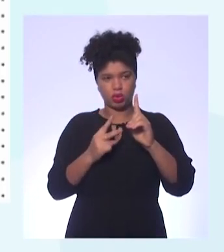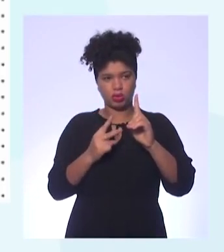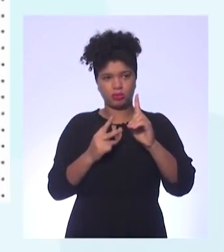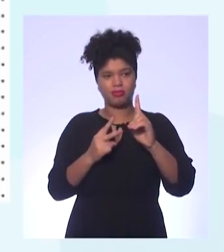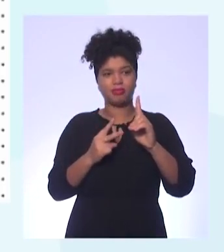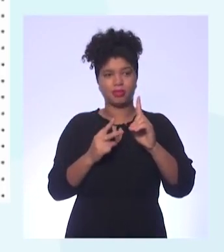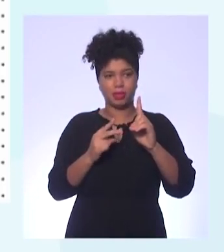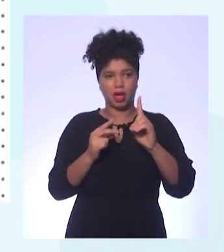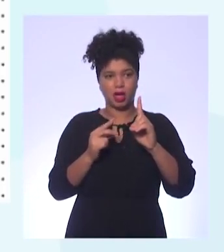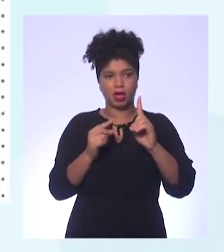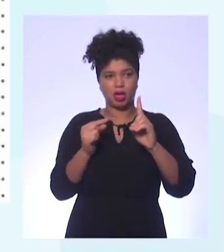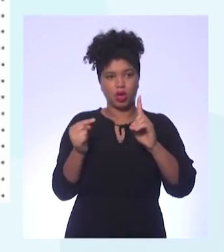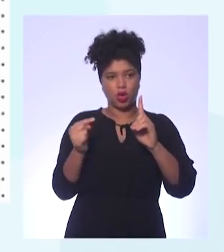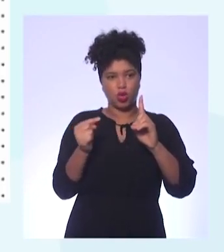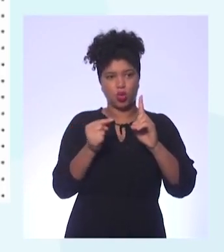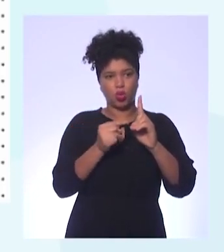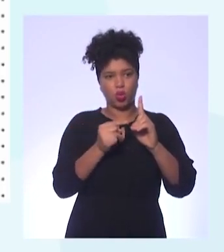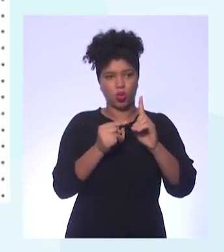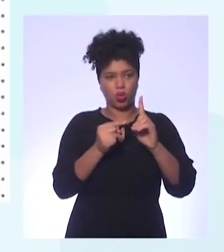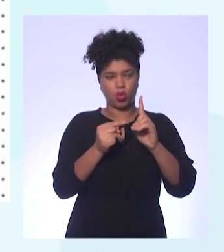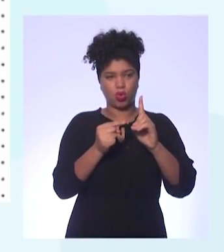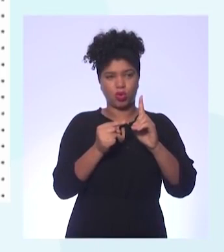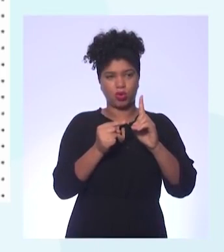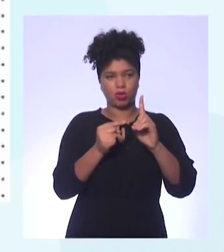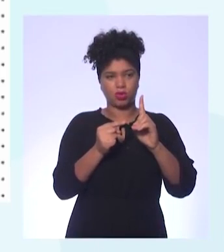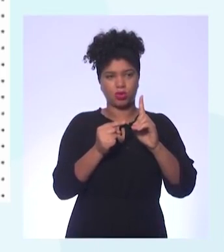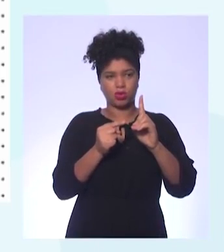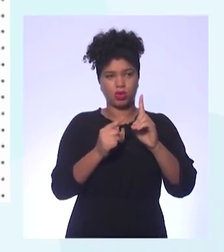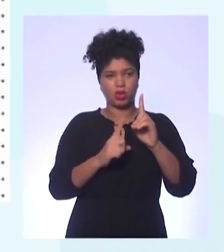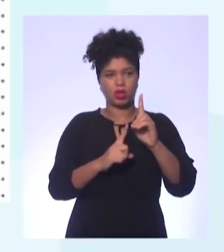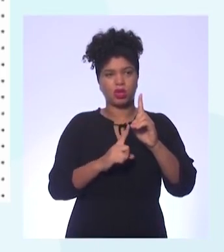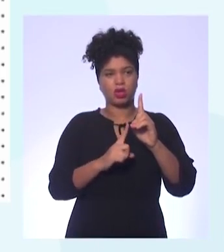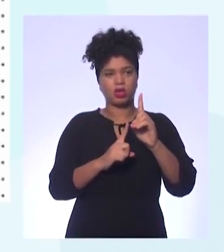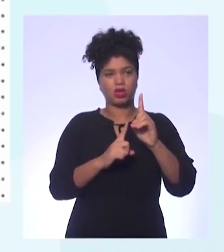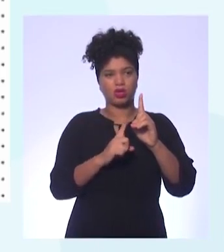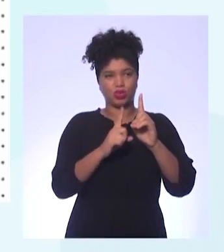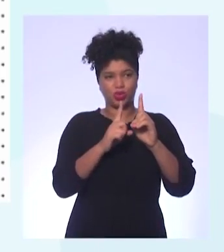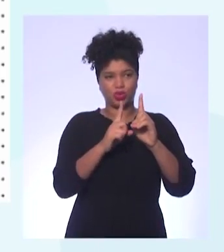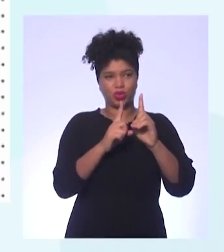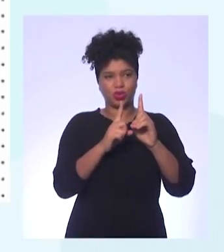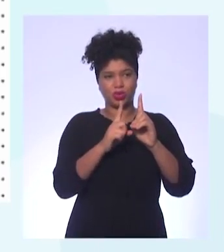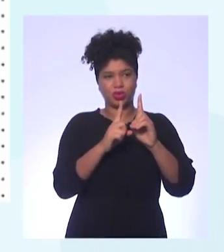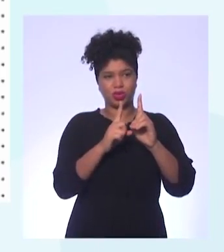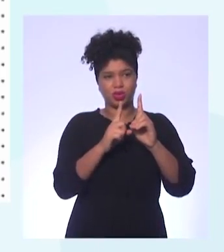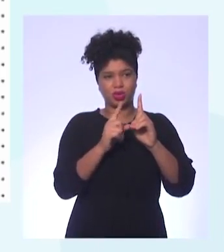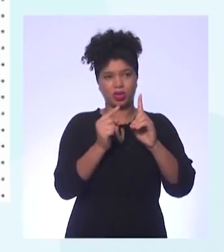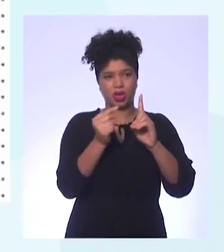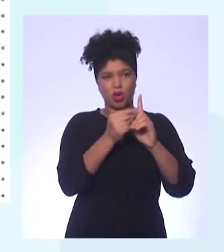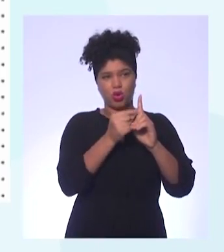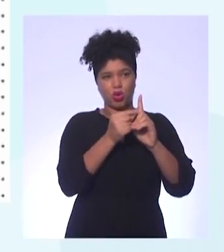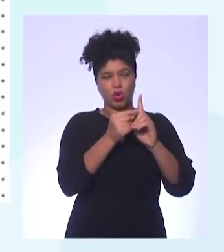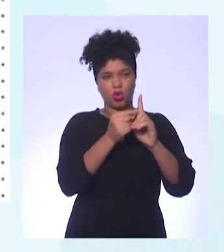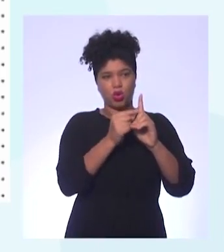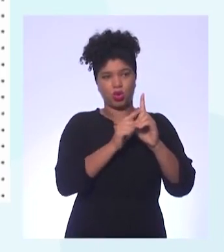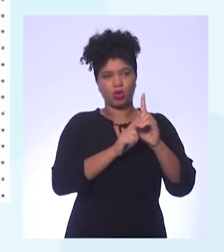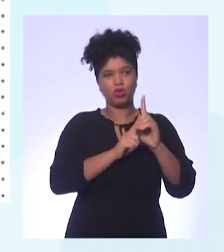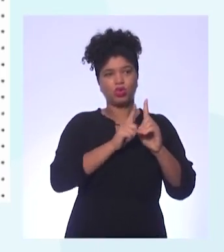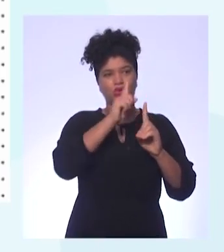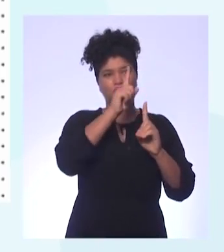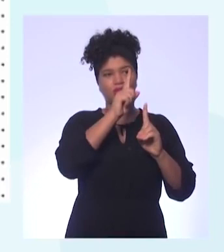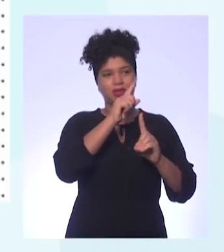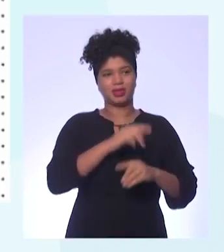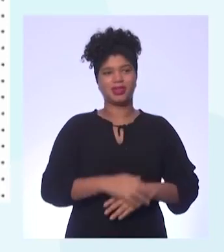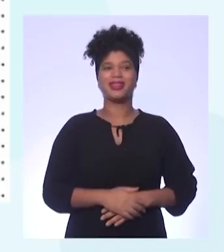depois andaria 1 de volta. Aí depois subiria 2. Meu desenho está horroroso. 1 para a esquerda e 2 para